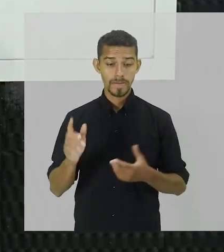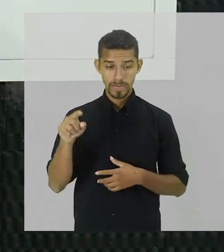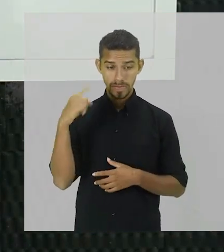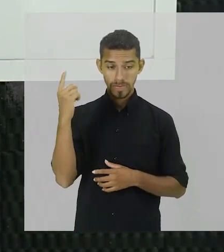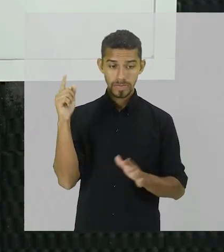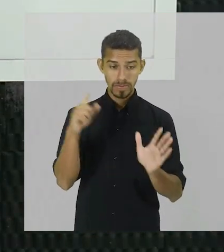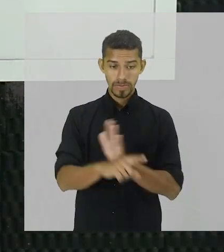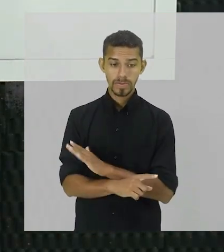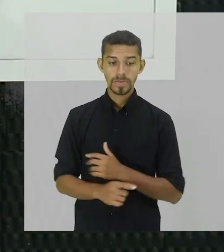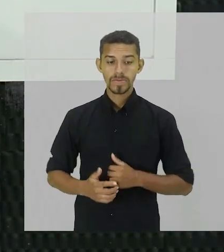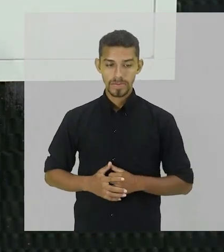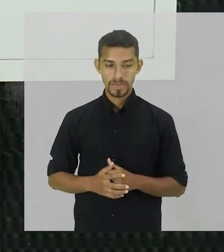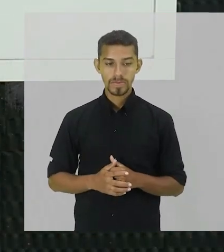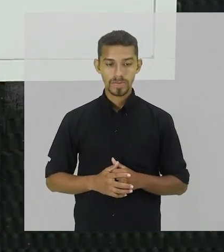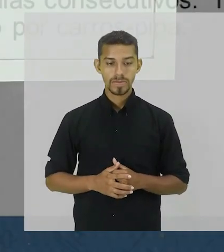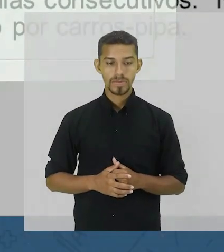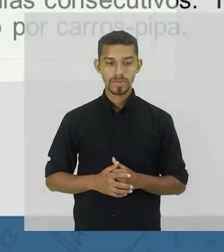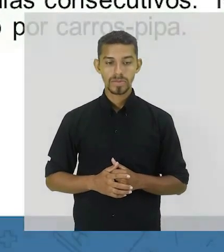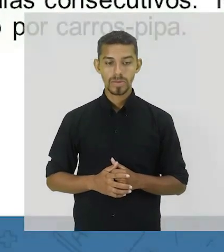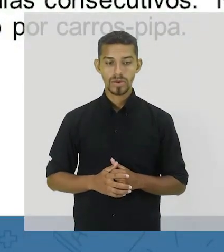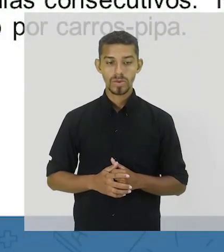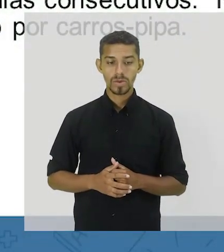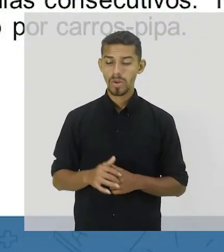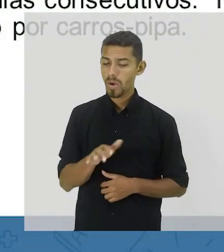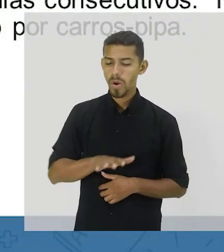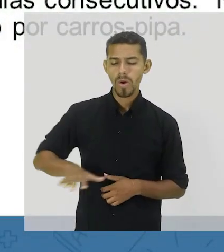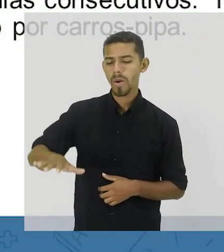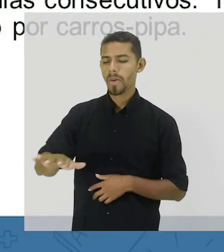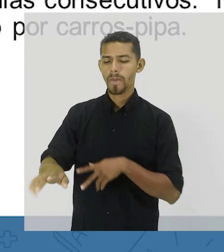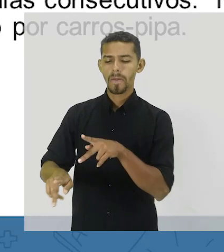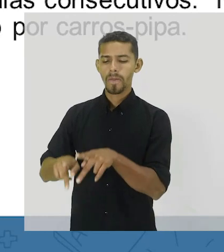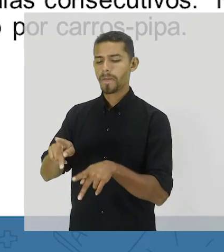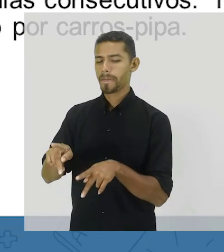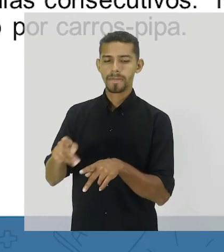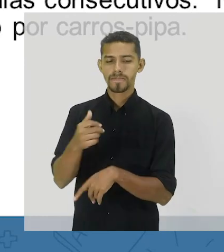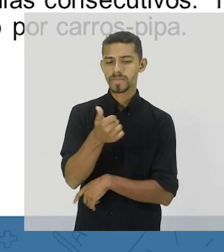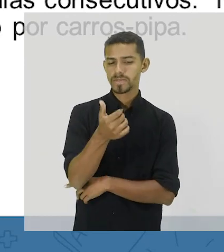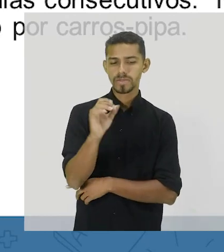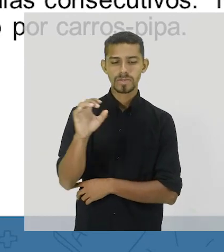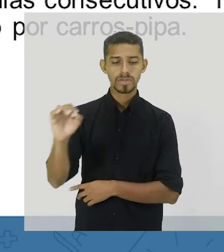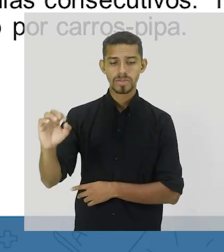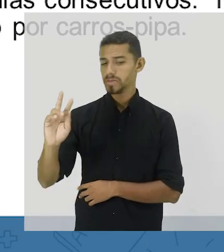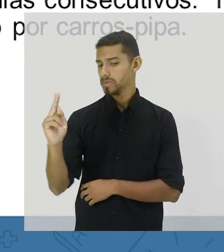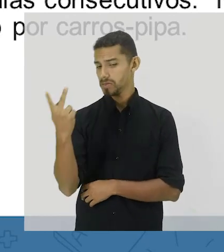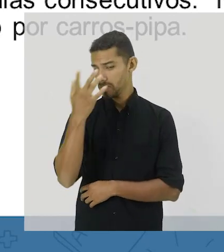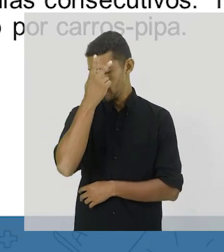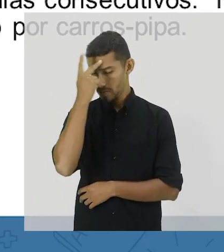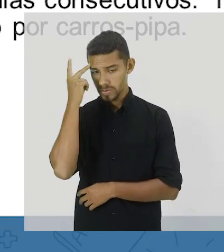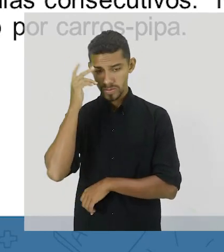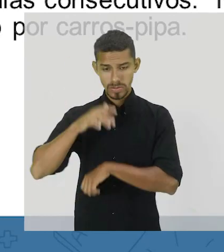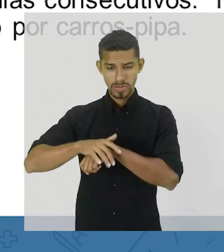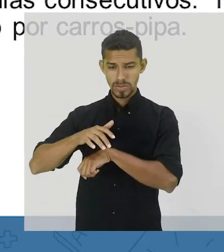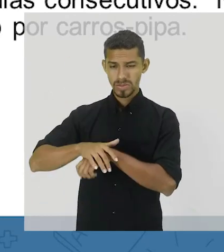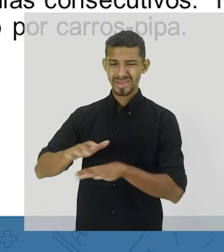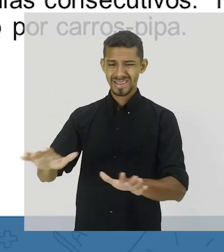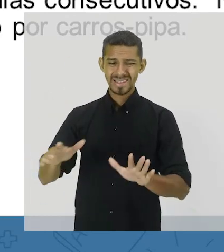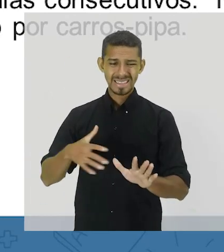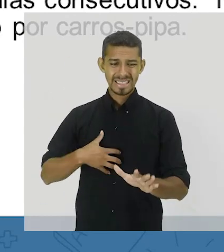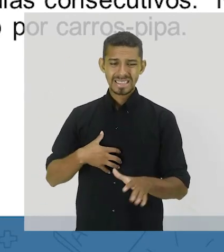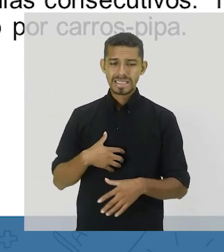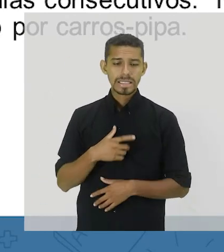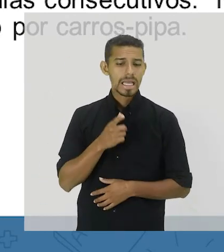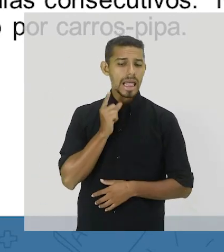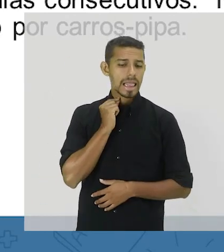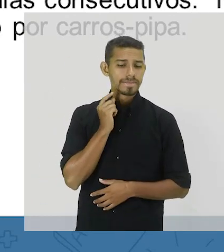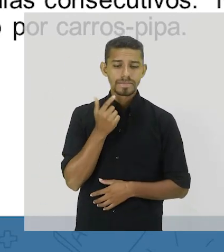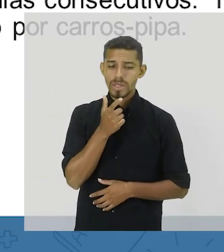próxima. Um povoado com 100 habitantes está passando por uma situação de seca prolongada. E